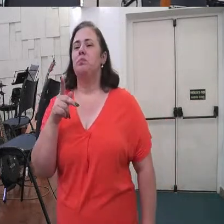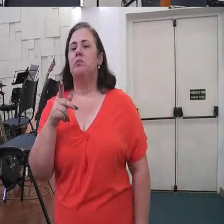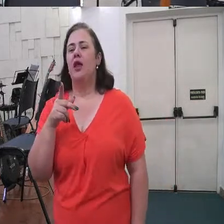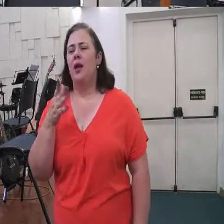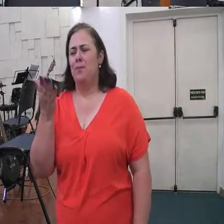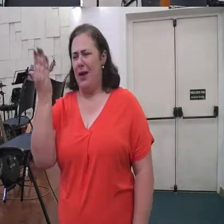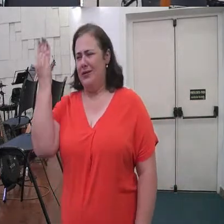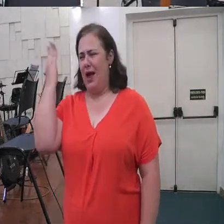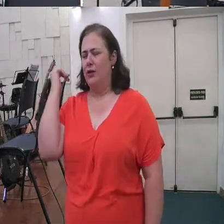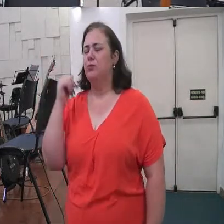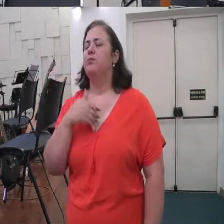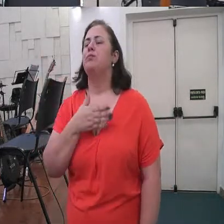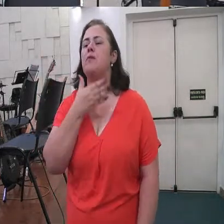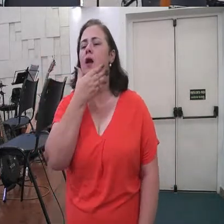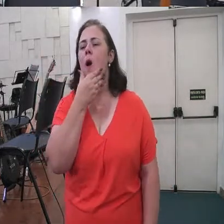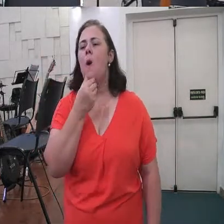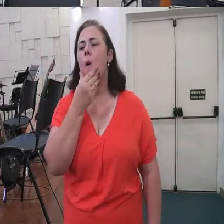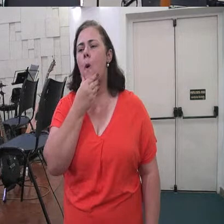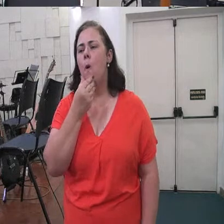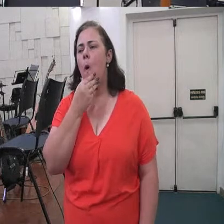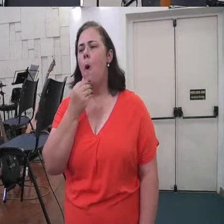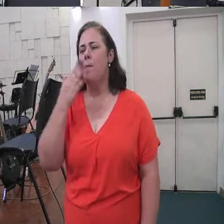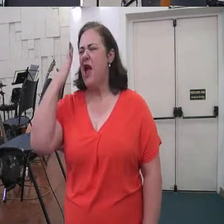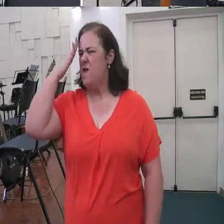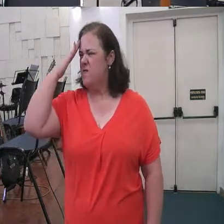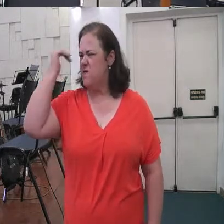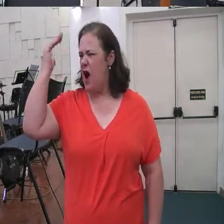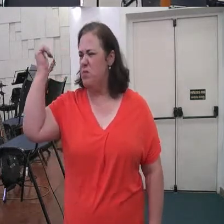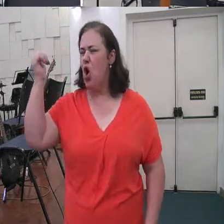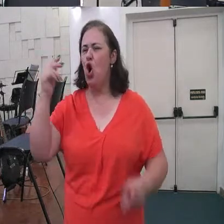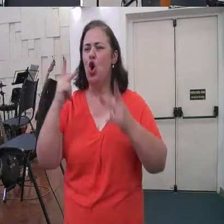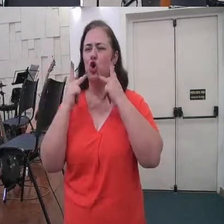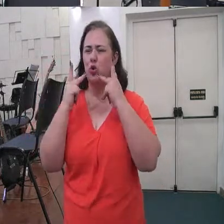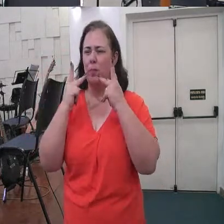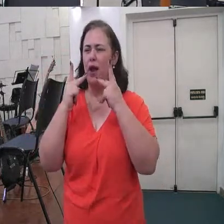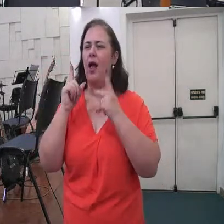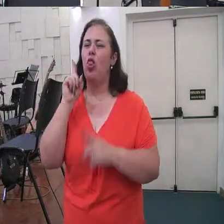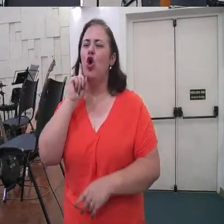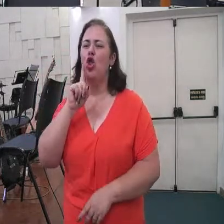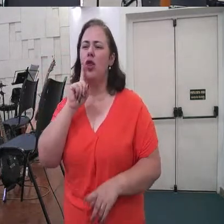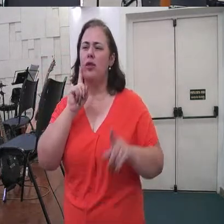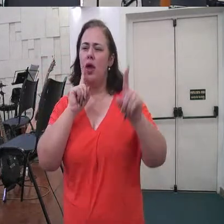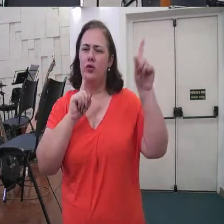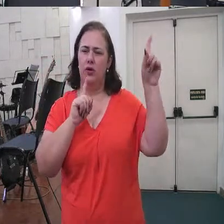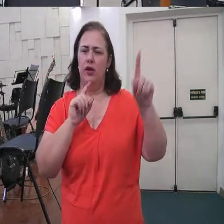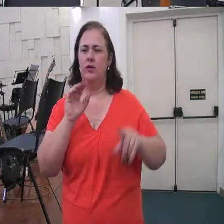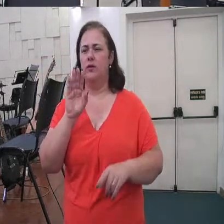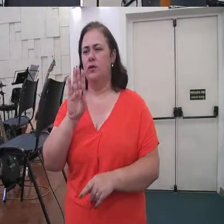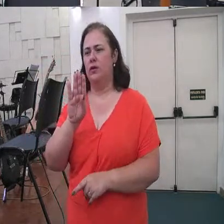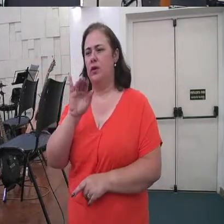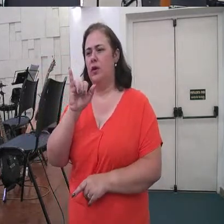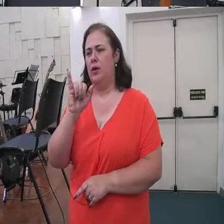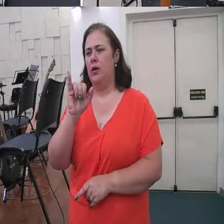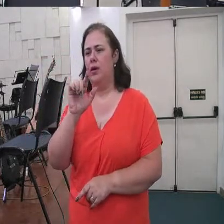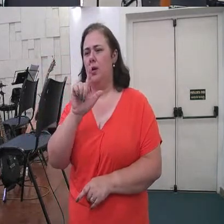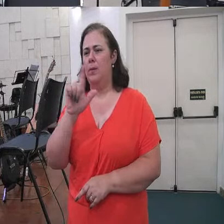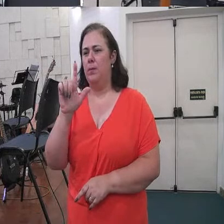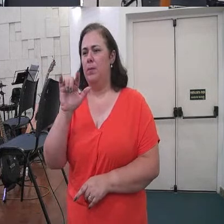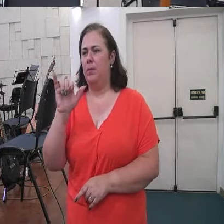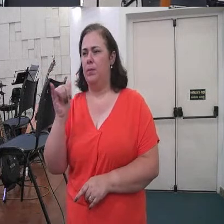irmãos, Billy Graham estava num avião, indo para mais uma de suas conferências. Aliás, ele